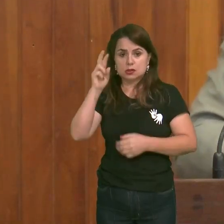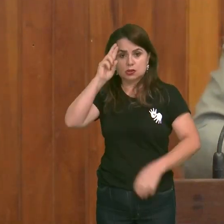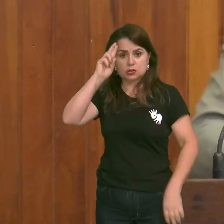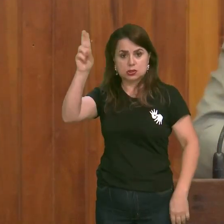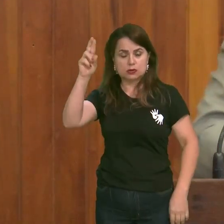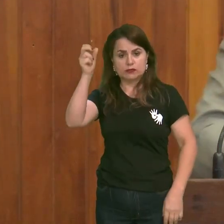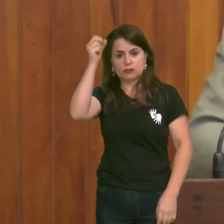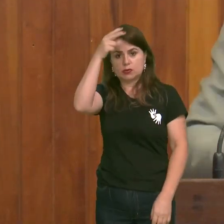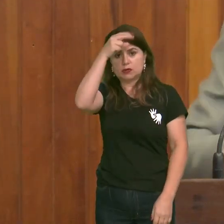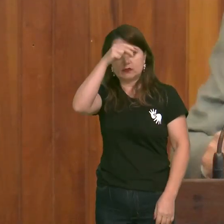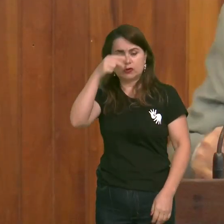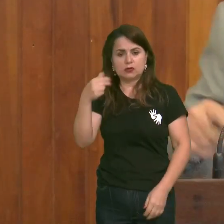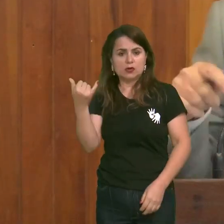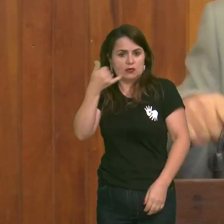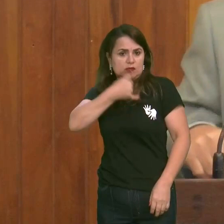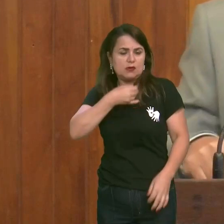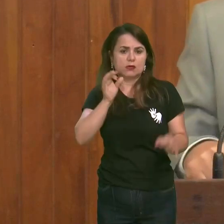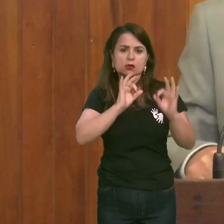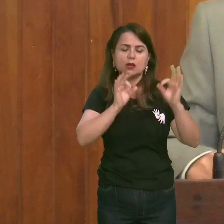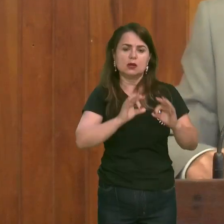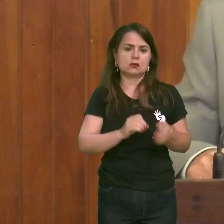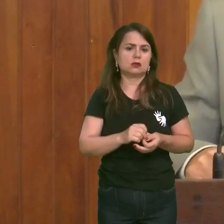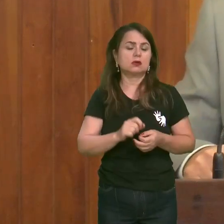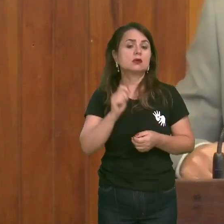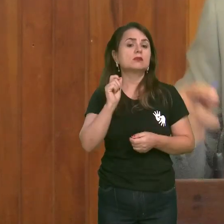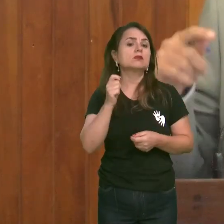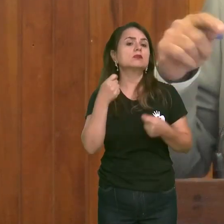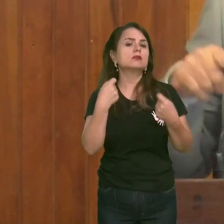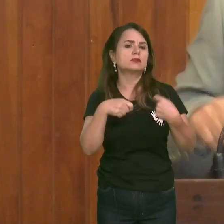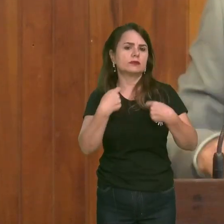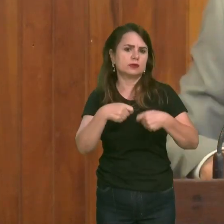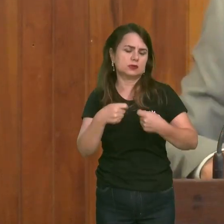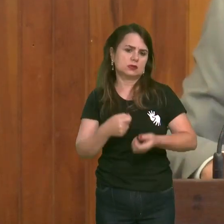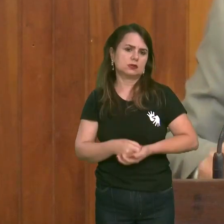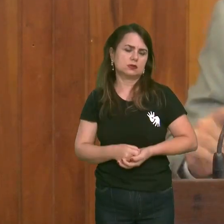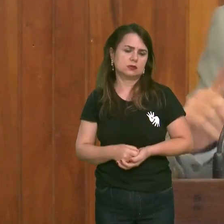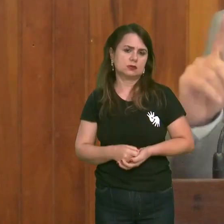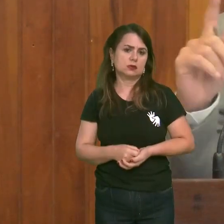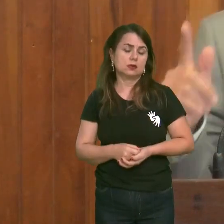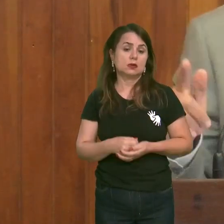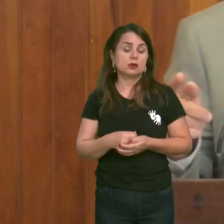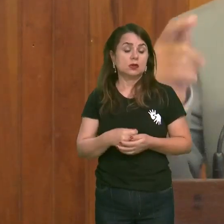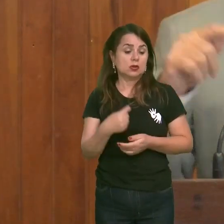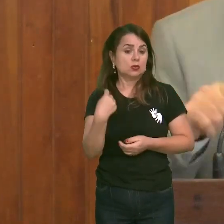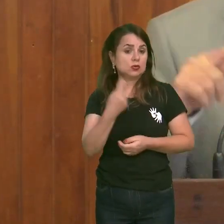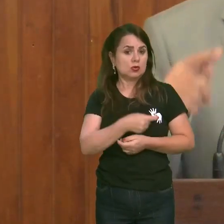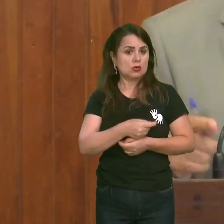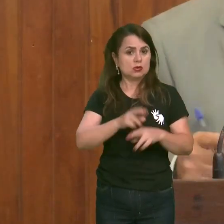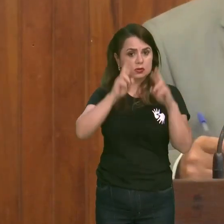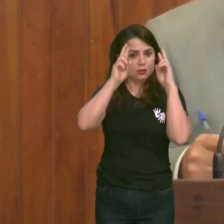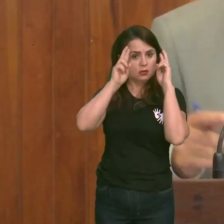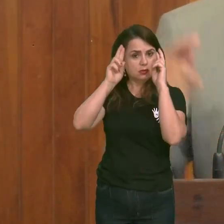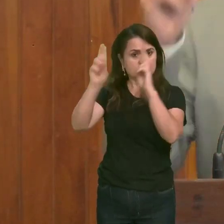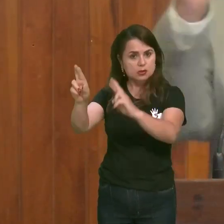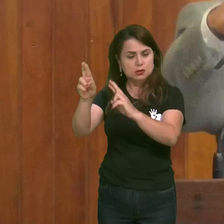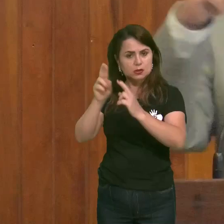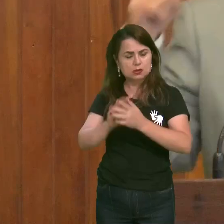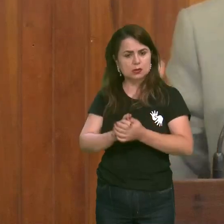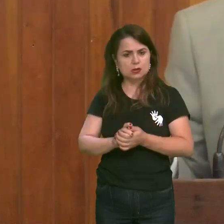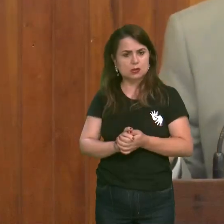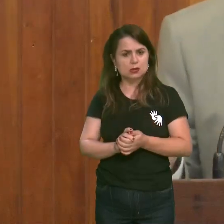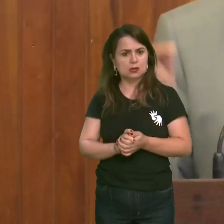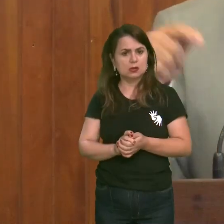ser feito o que não tem que ser feito porque essa casa é independente se a casa eu legislativo nós respeitamos de uma porta democrática